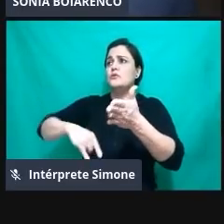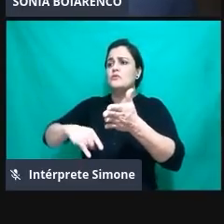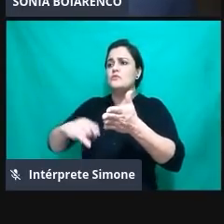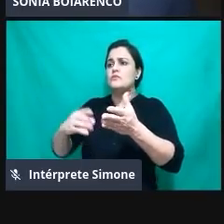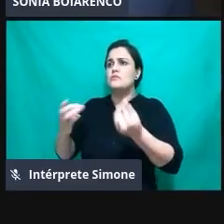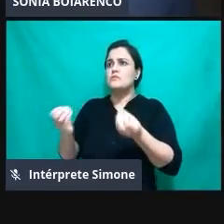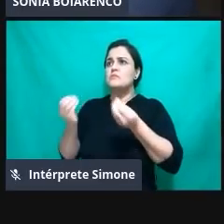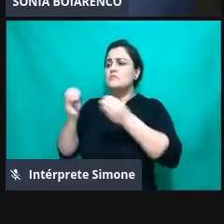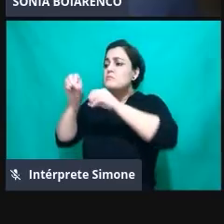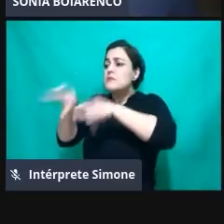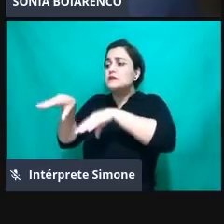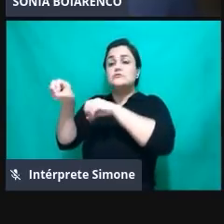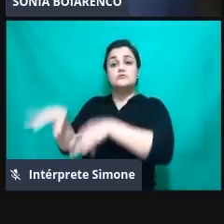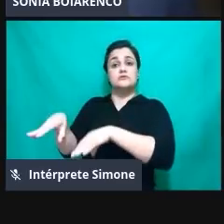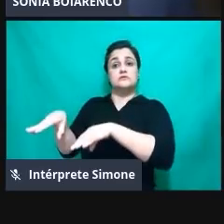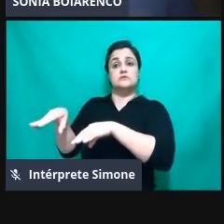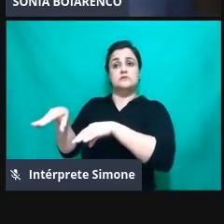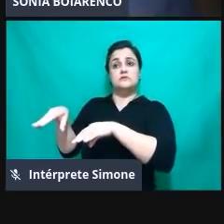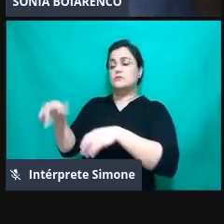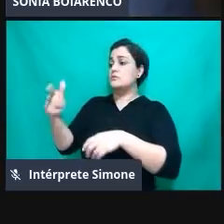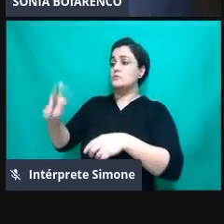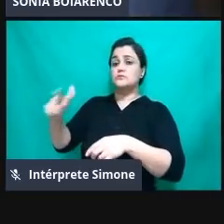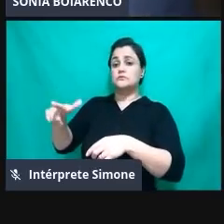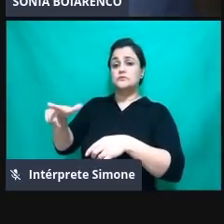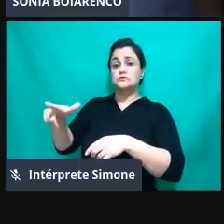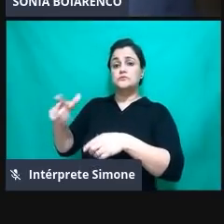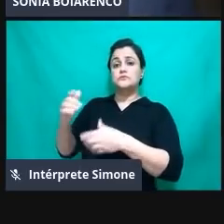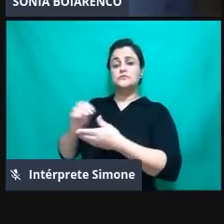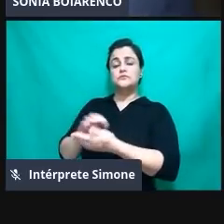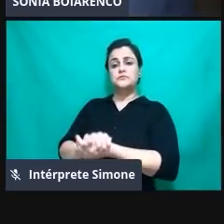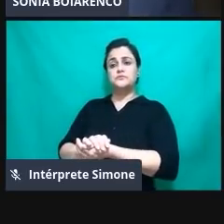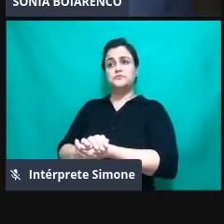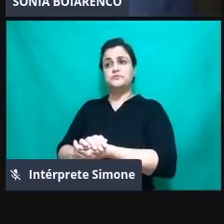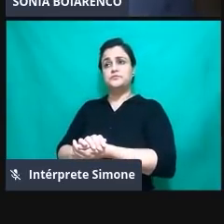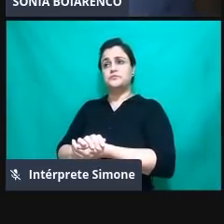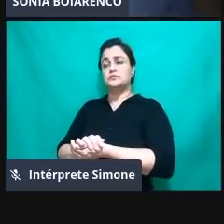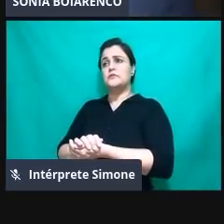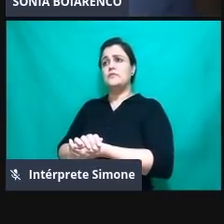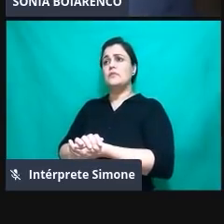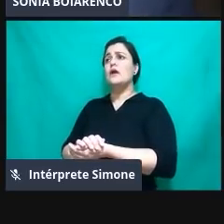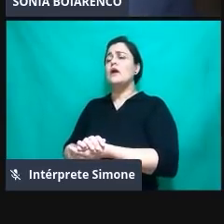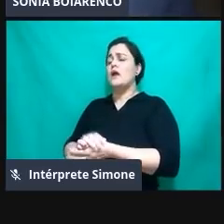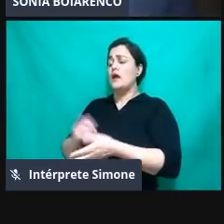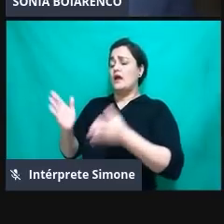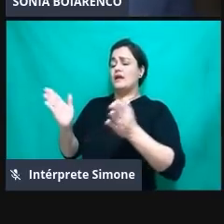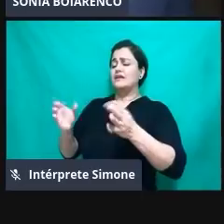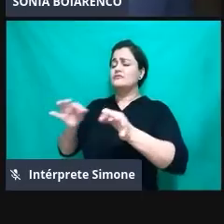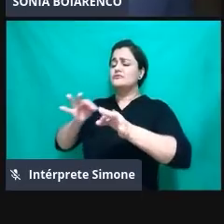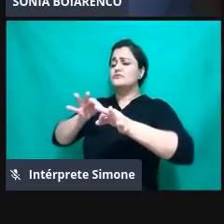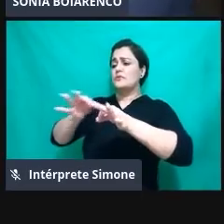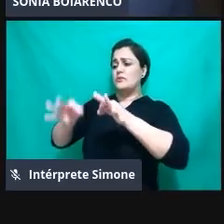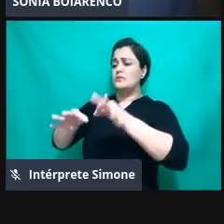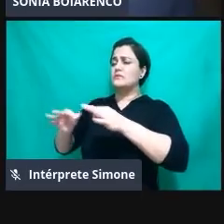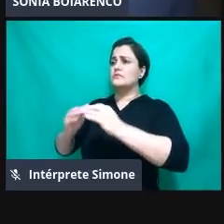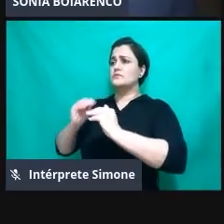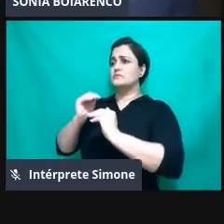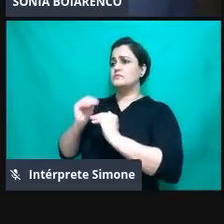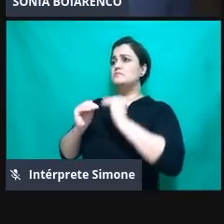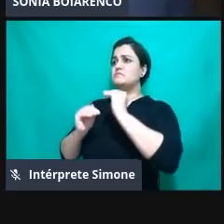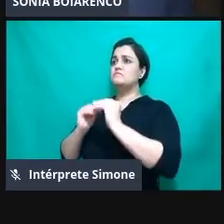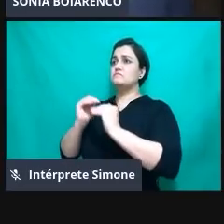documento norteador, né, que trazia a concepção de educação da rede. Foram as